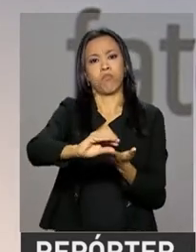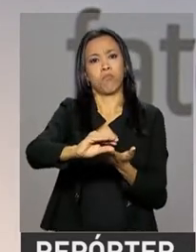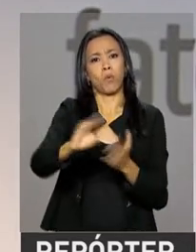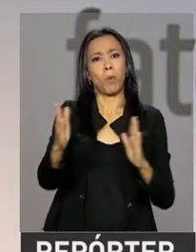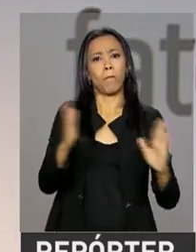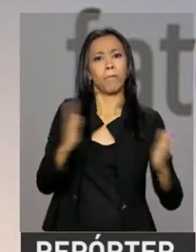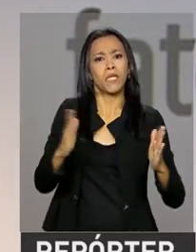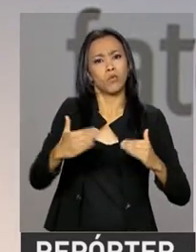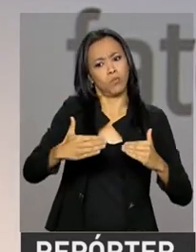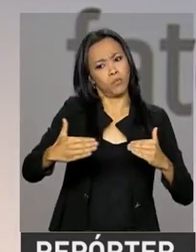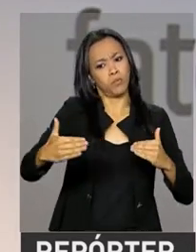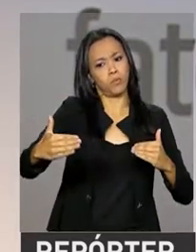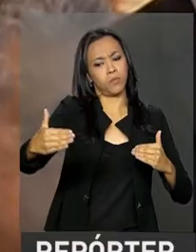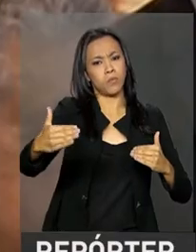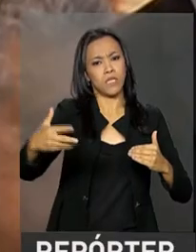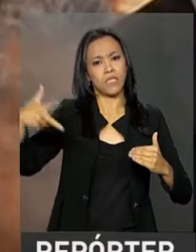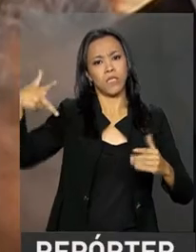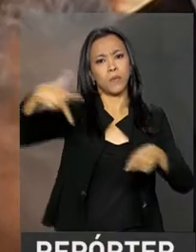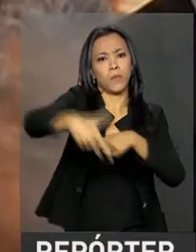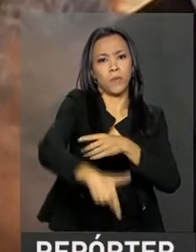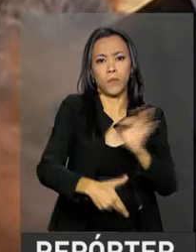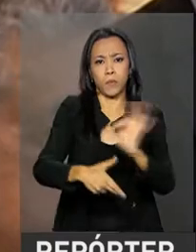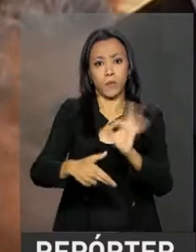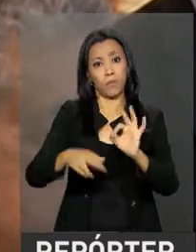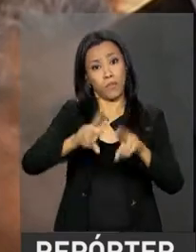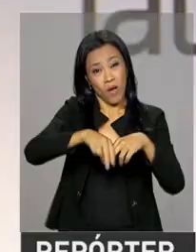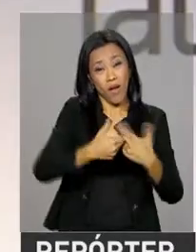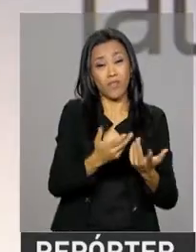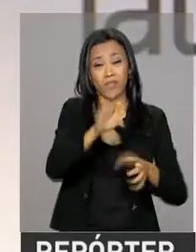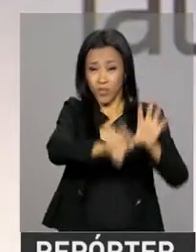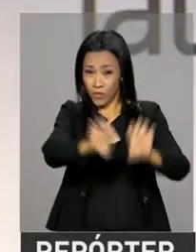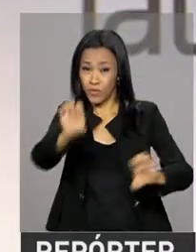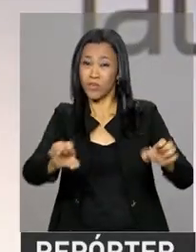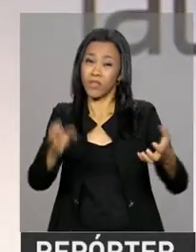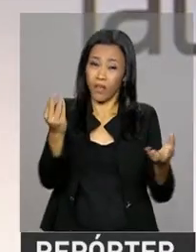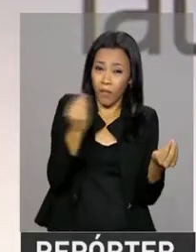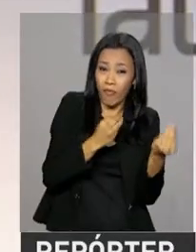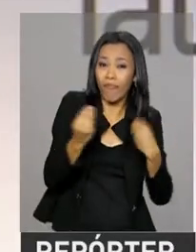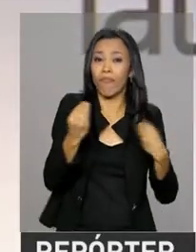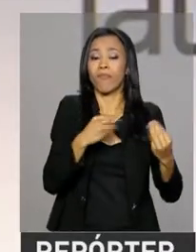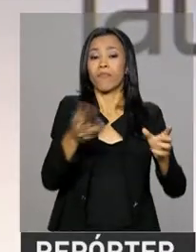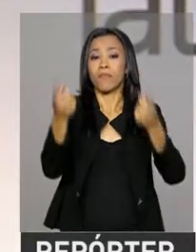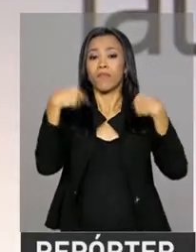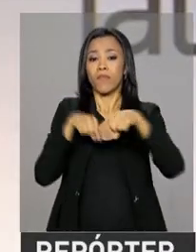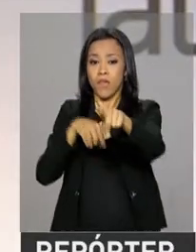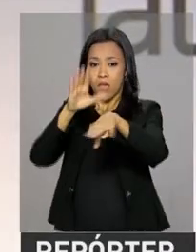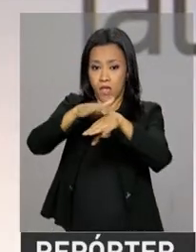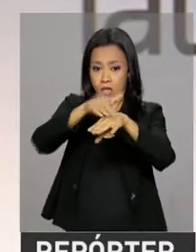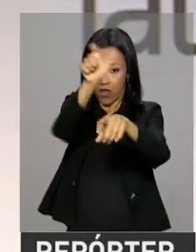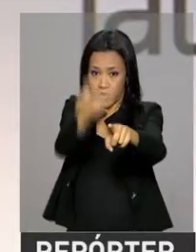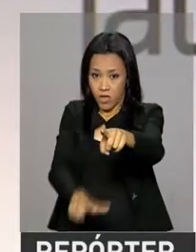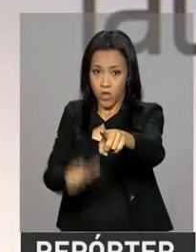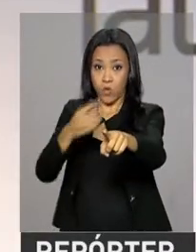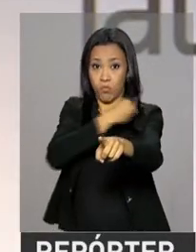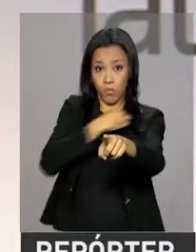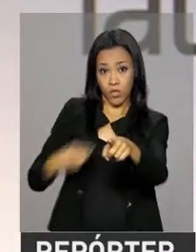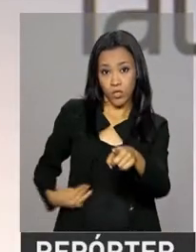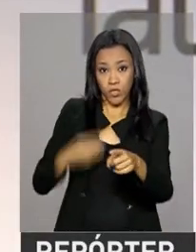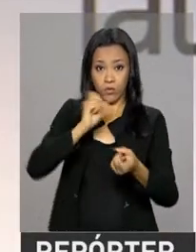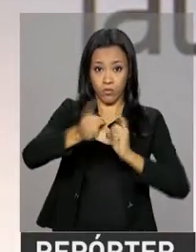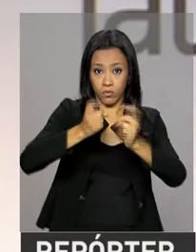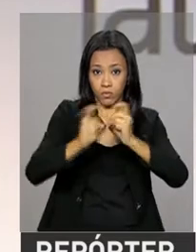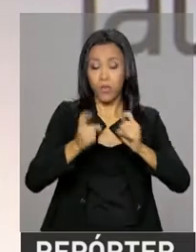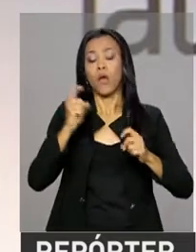interrupções da fragilidade da nossa infraestrutura de acordo com o ministro do planejamento o governo tem trabalhado e